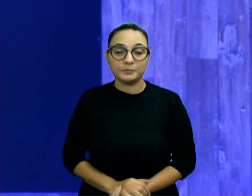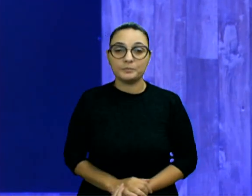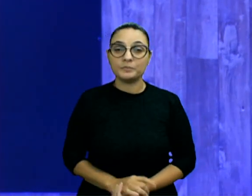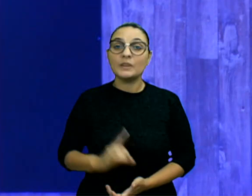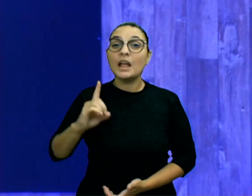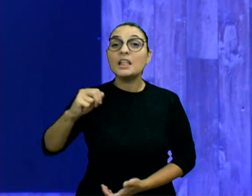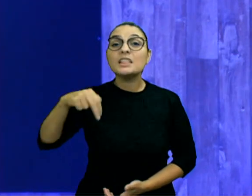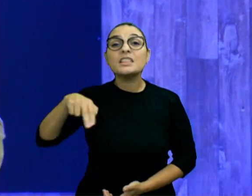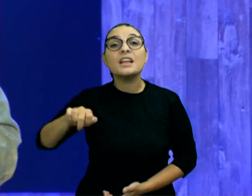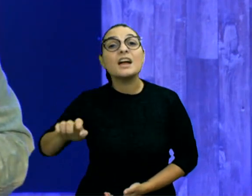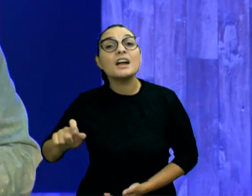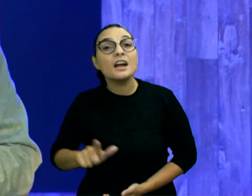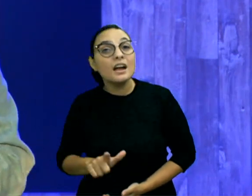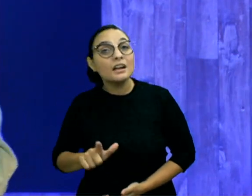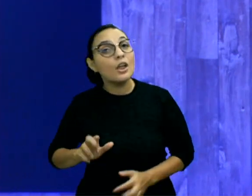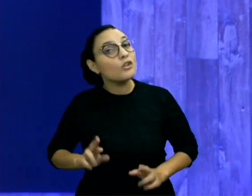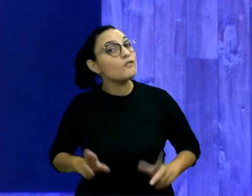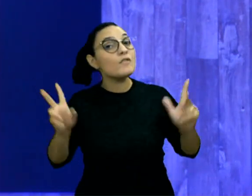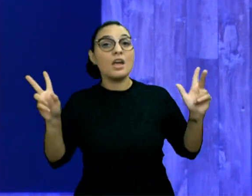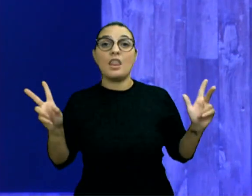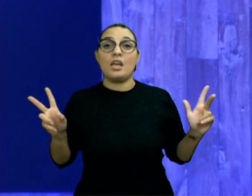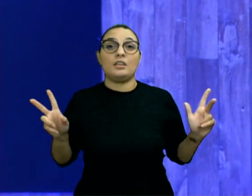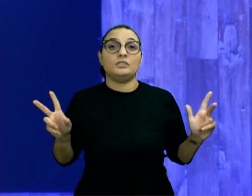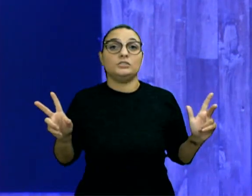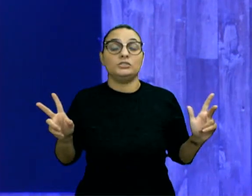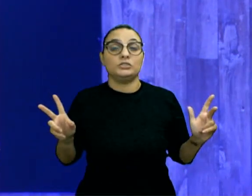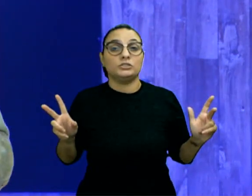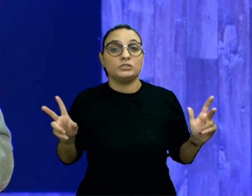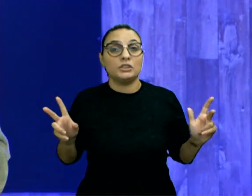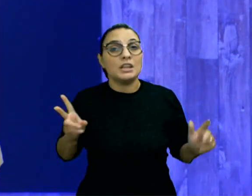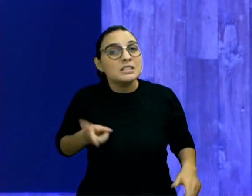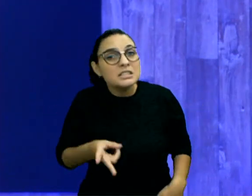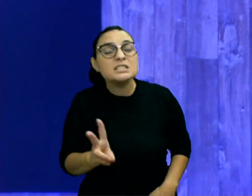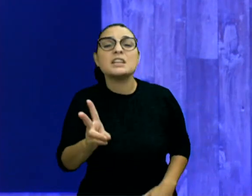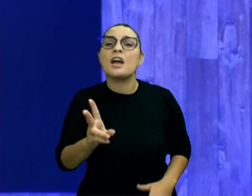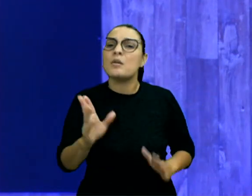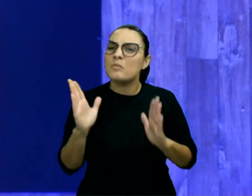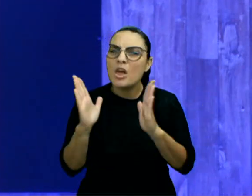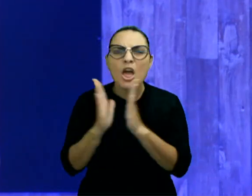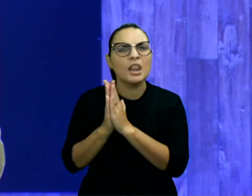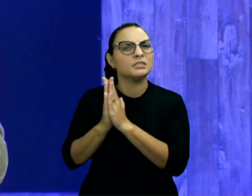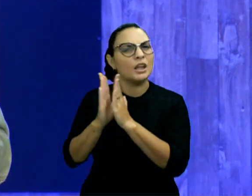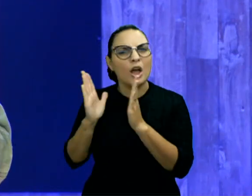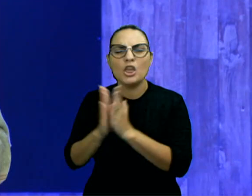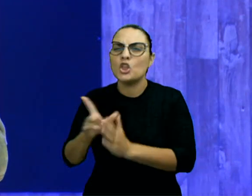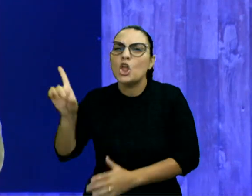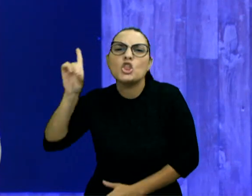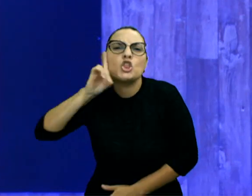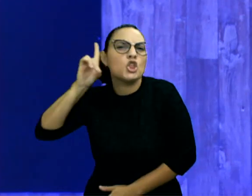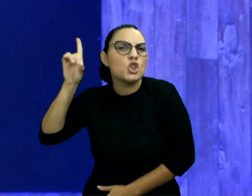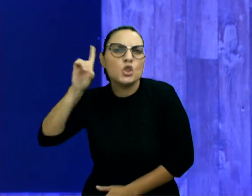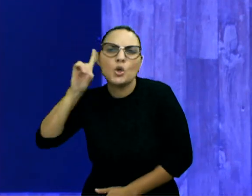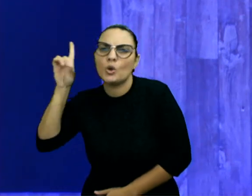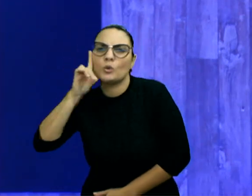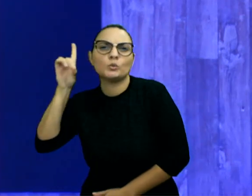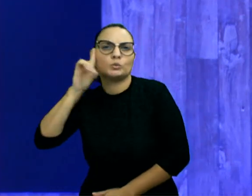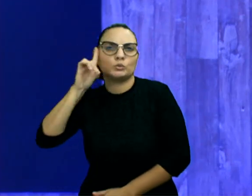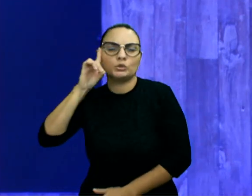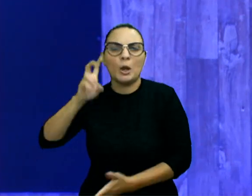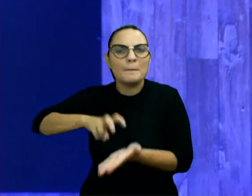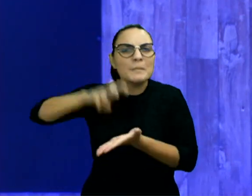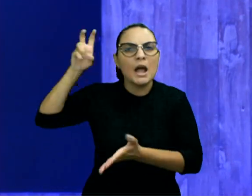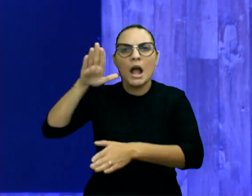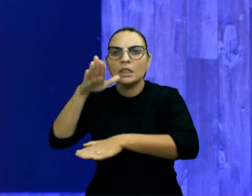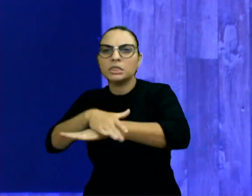Daniel era um homem que costumava, independente de qualquer coisa, ele costumava